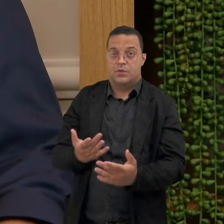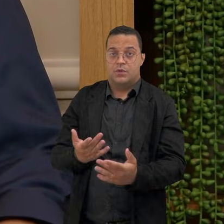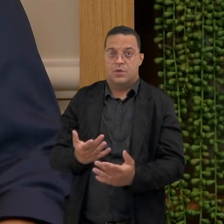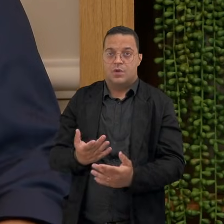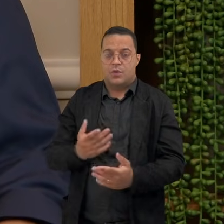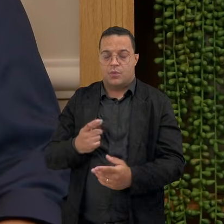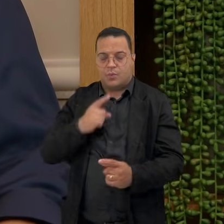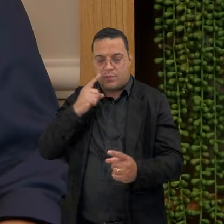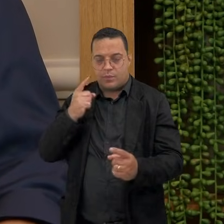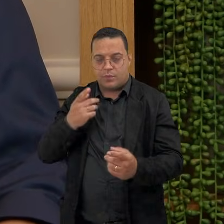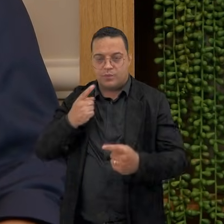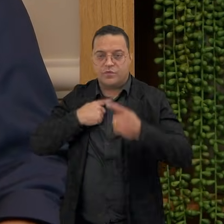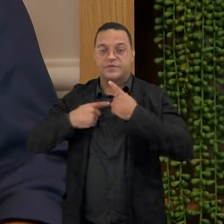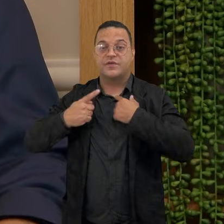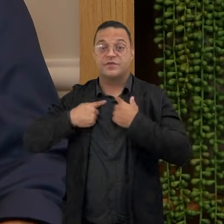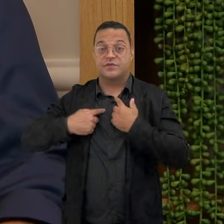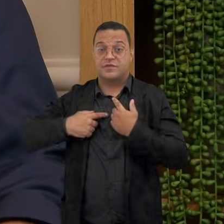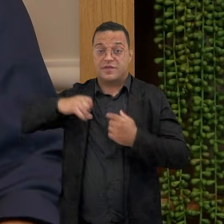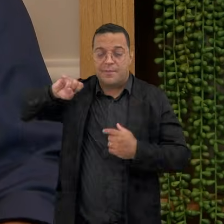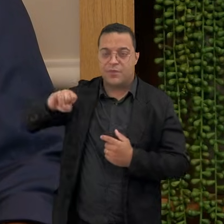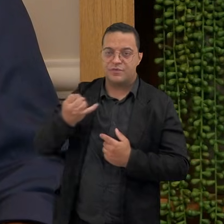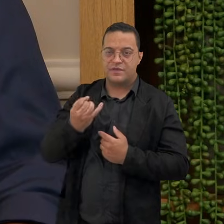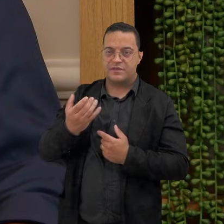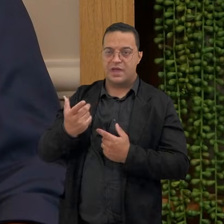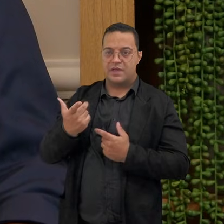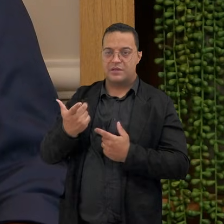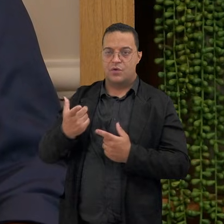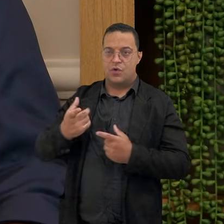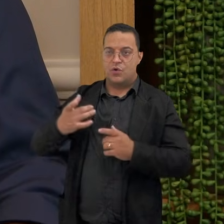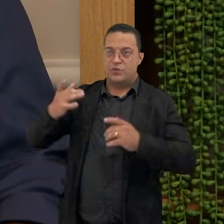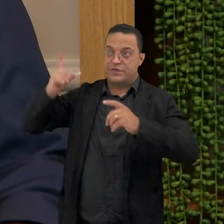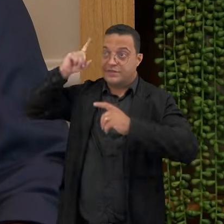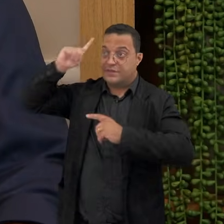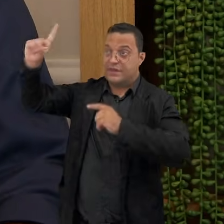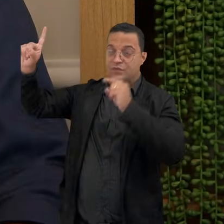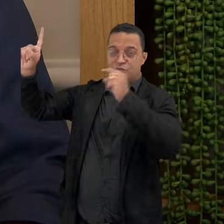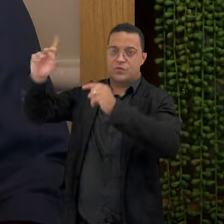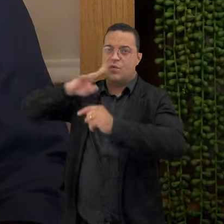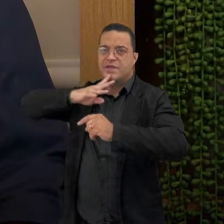absorver, possa aproveitar deste Deus maravilhoso e todo-poderoso. Que Deus